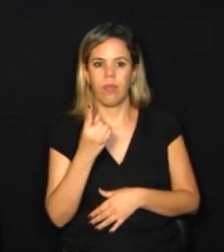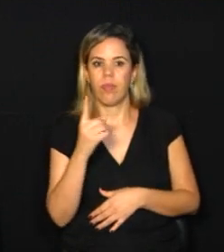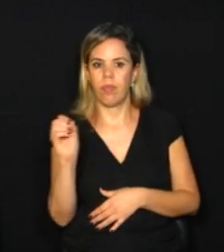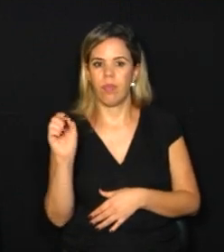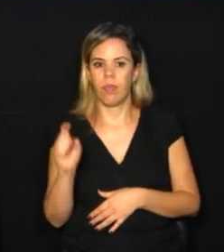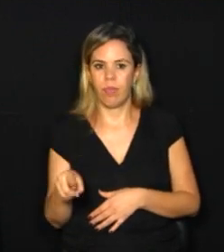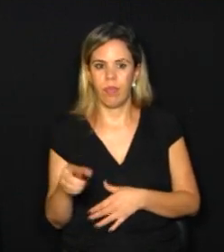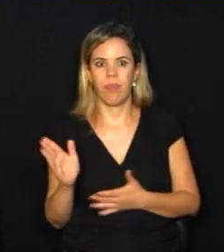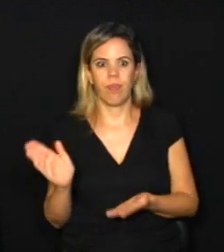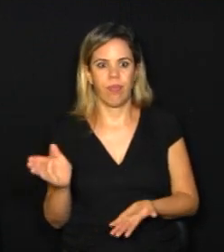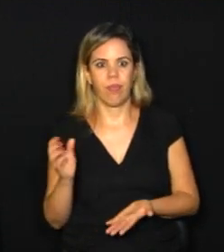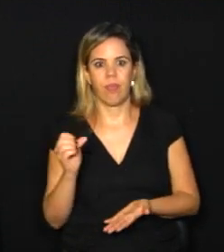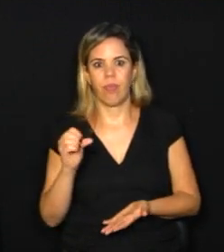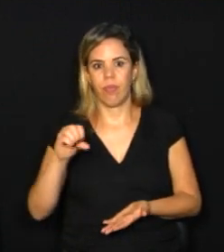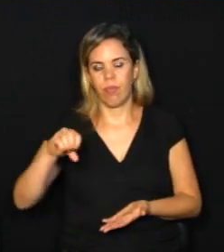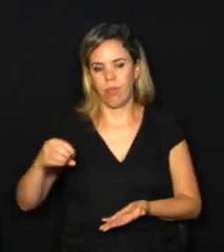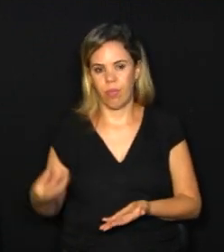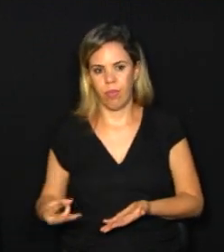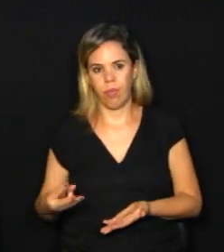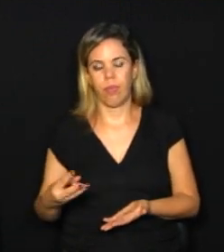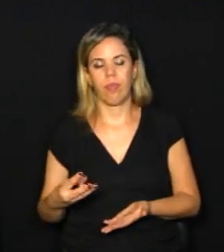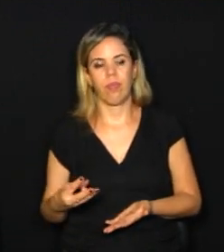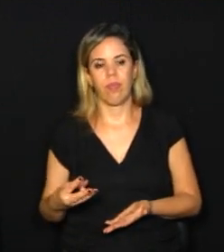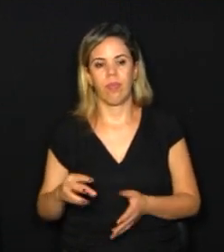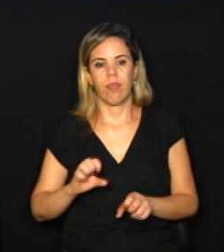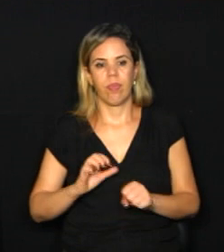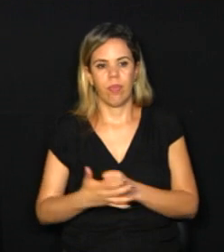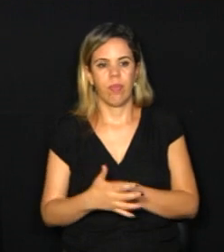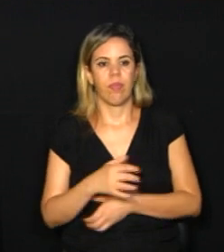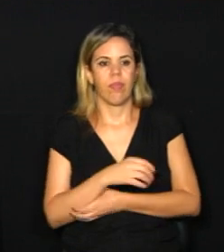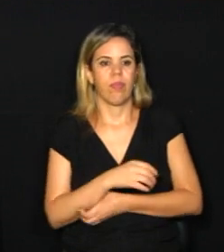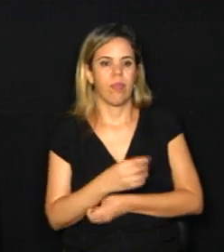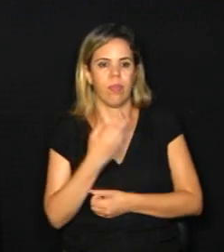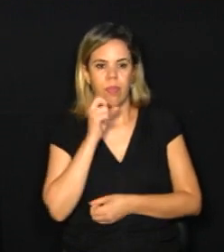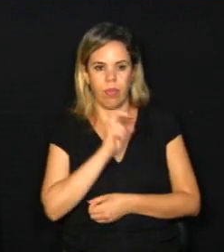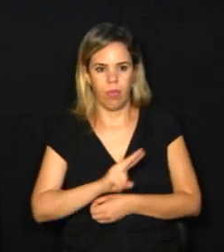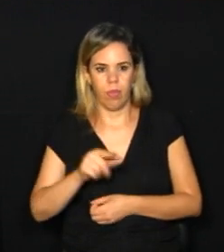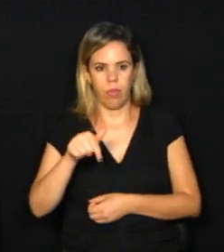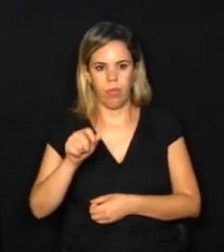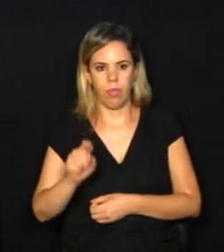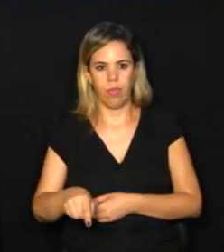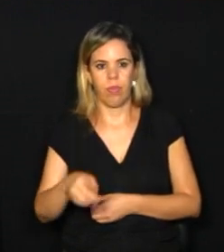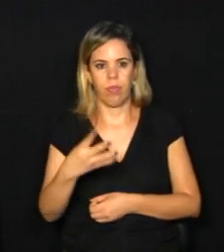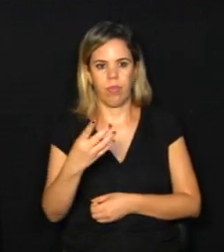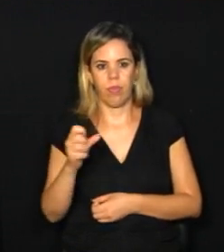casos, olha, 10.093 casos de Covid-19. Sumaré,